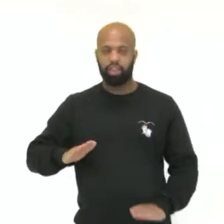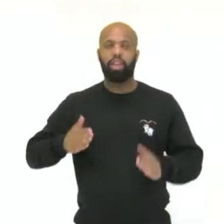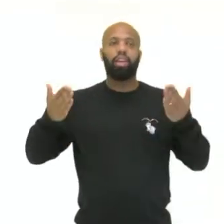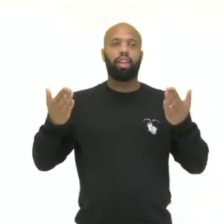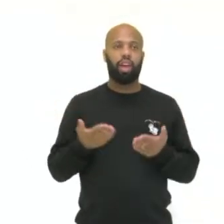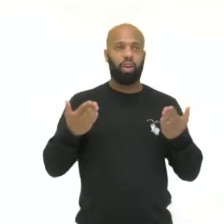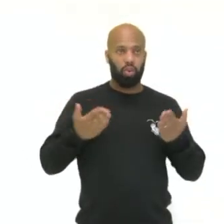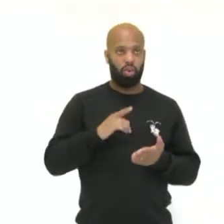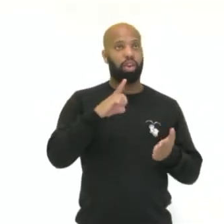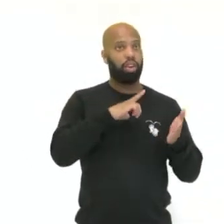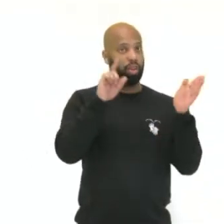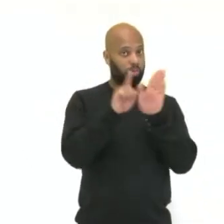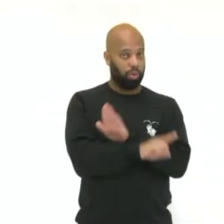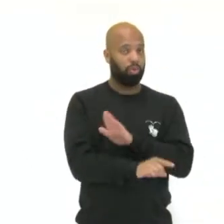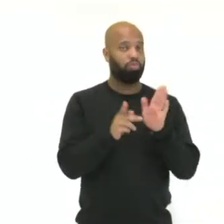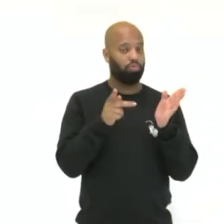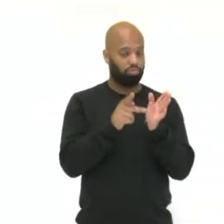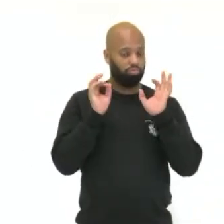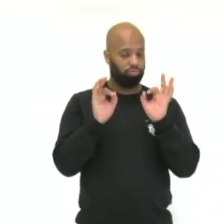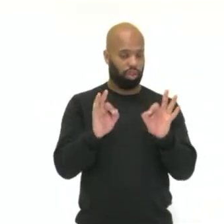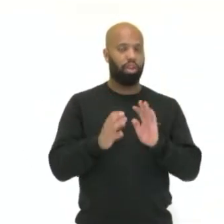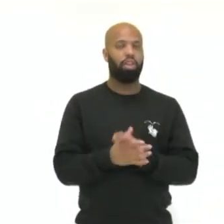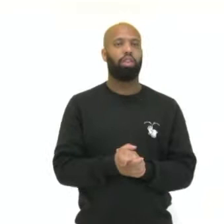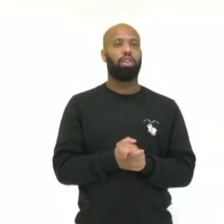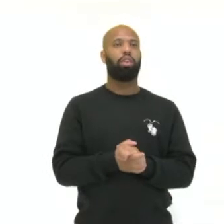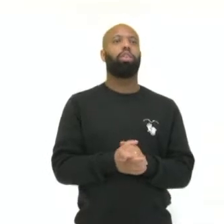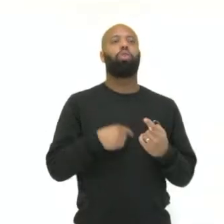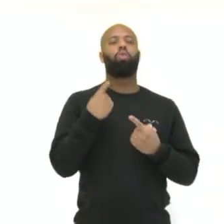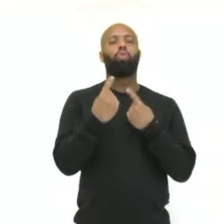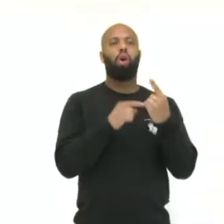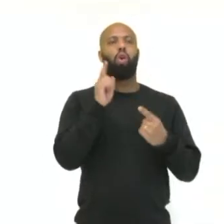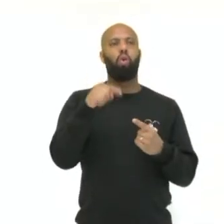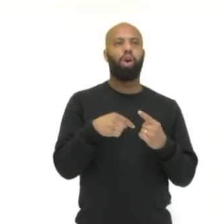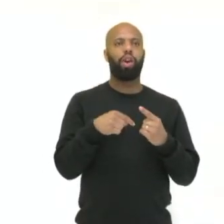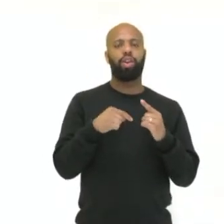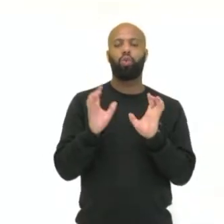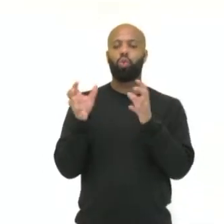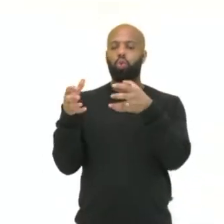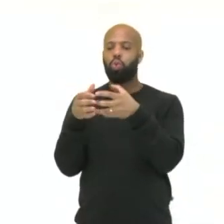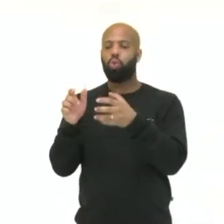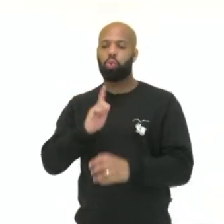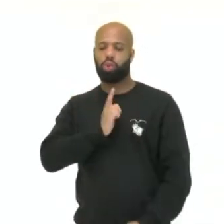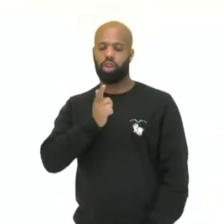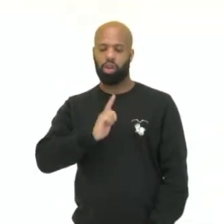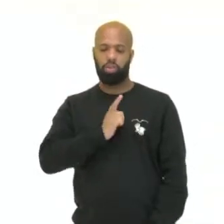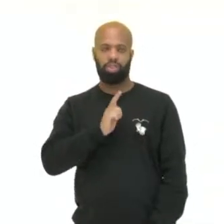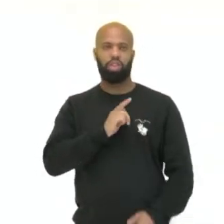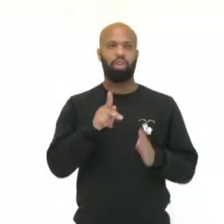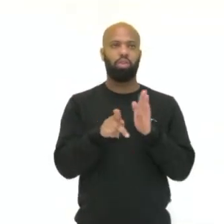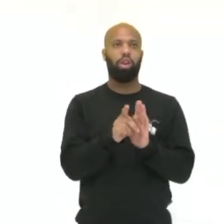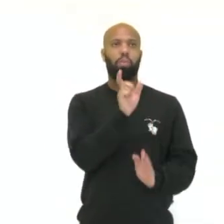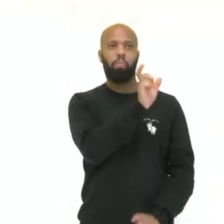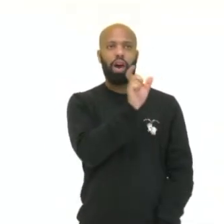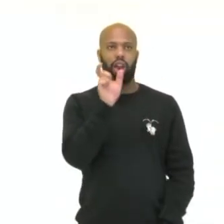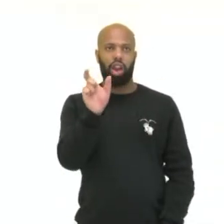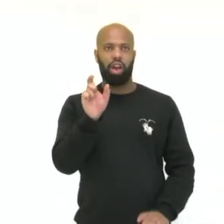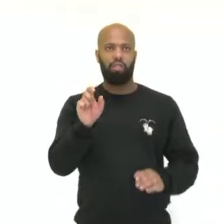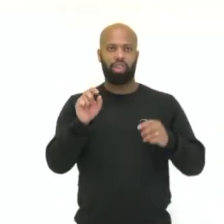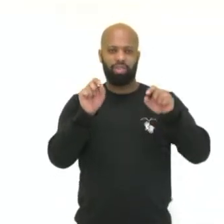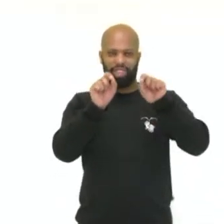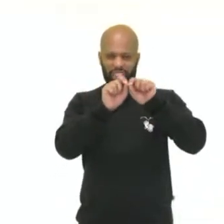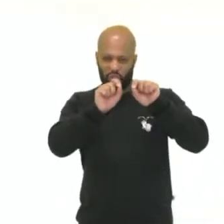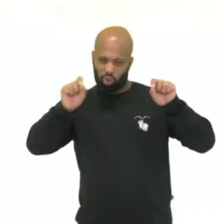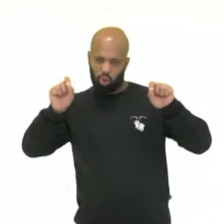Agora vem a nossa questão. Qual é a classe gramatical das palavras destacadas? Qual